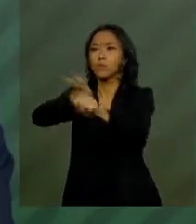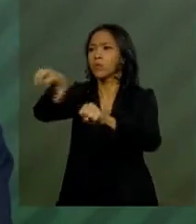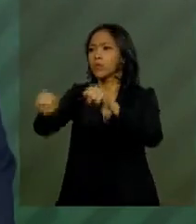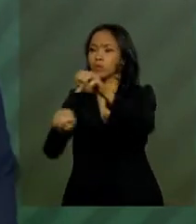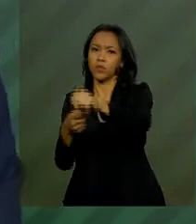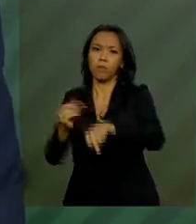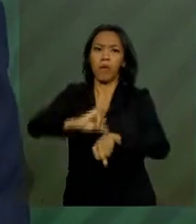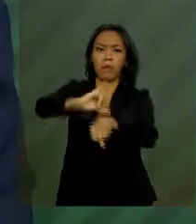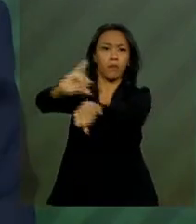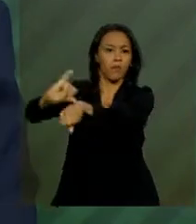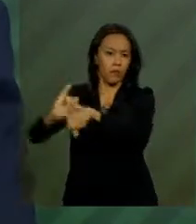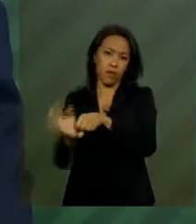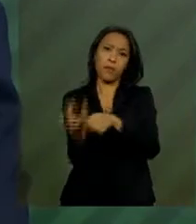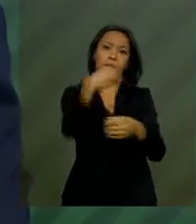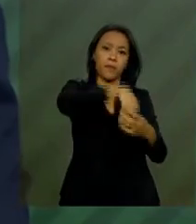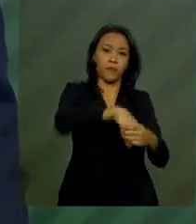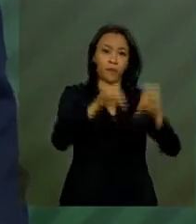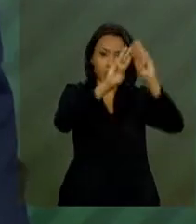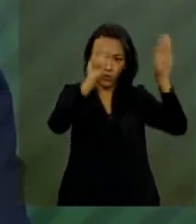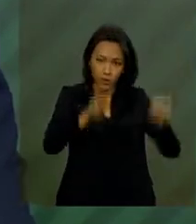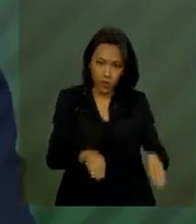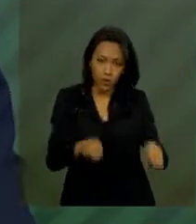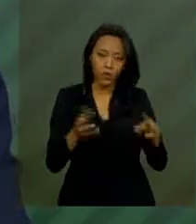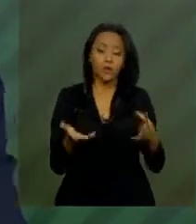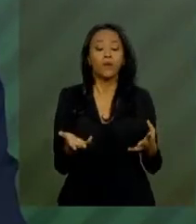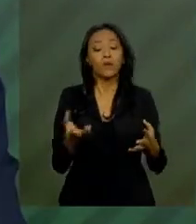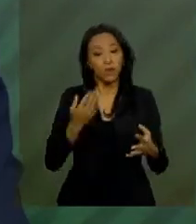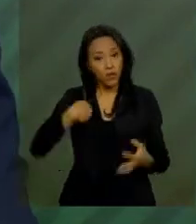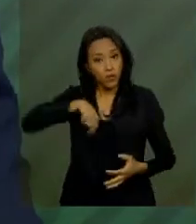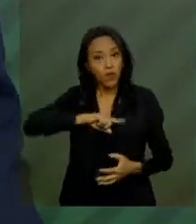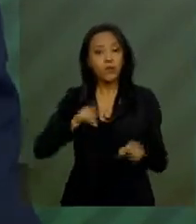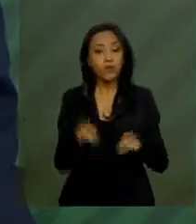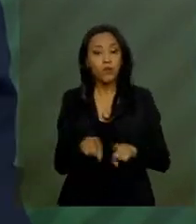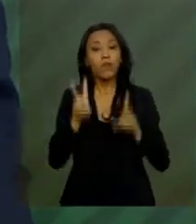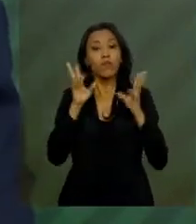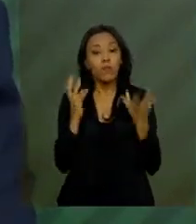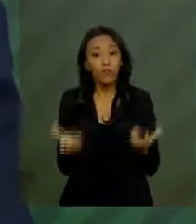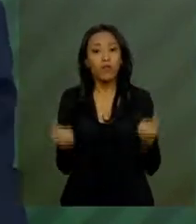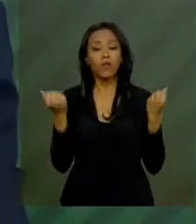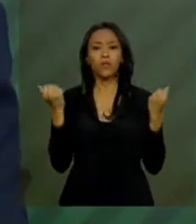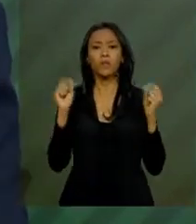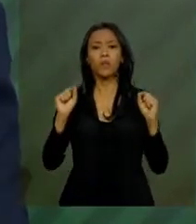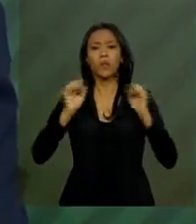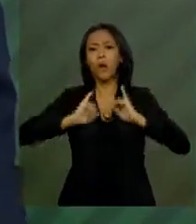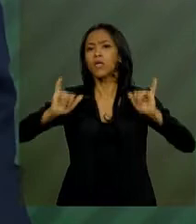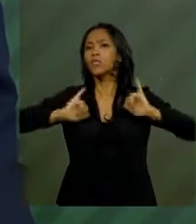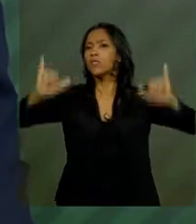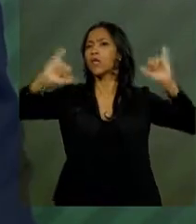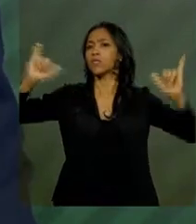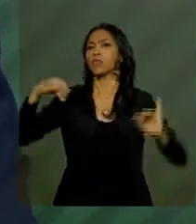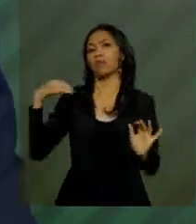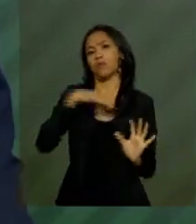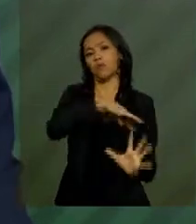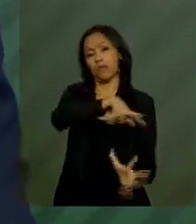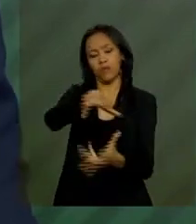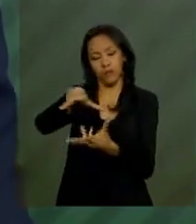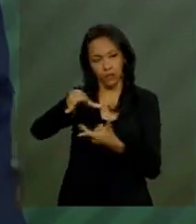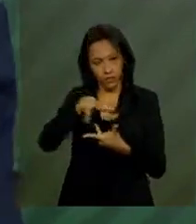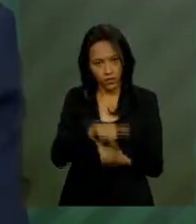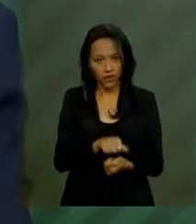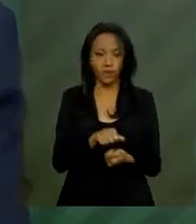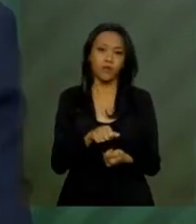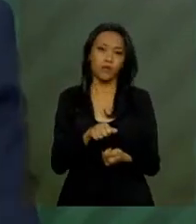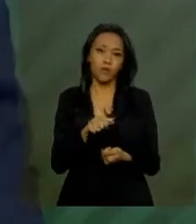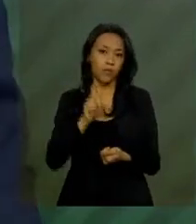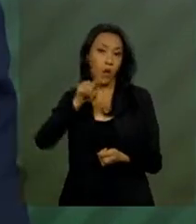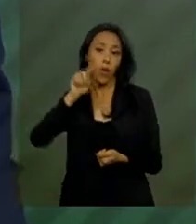é enfim e nós também empreenderemos uma campanha é internacional tanto de para